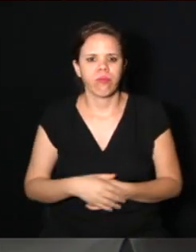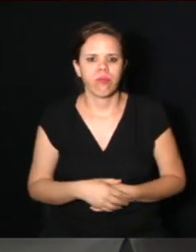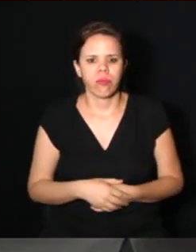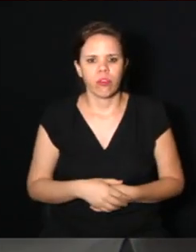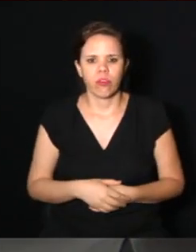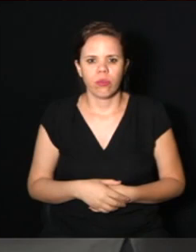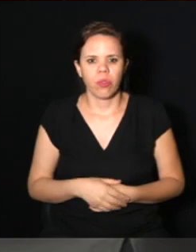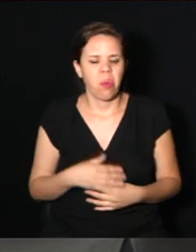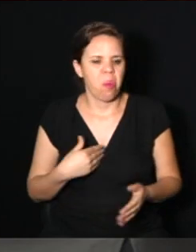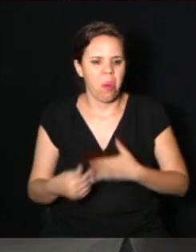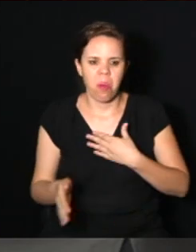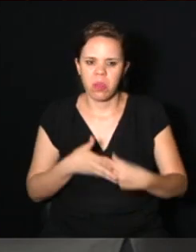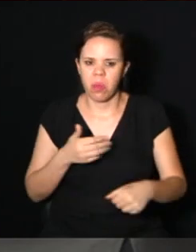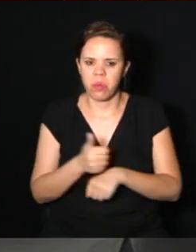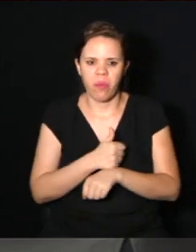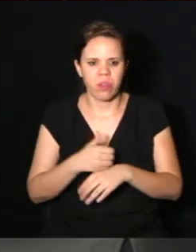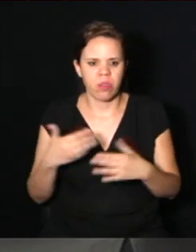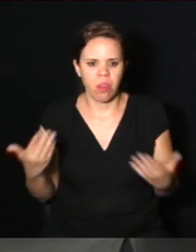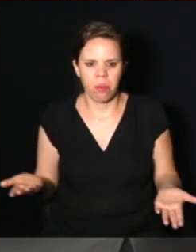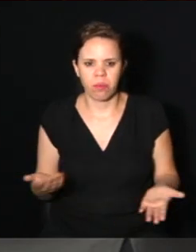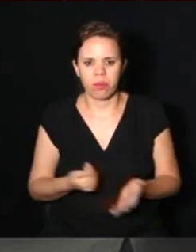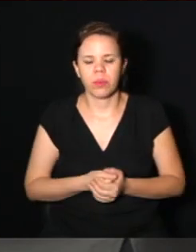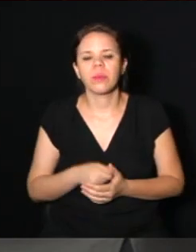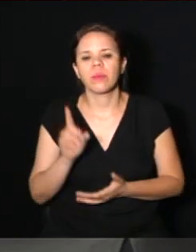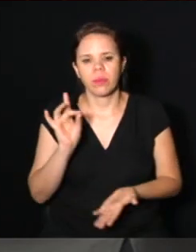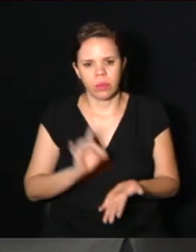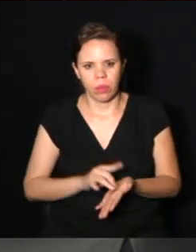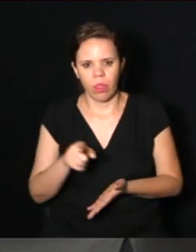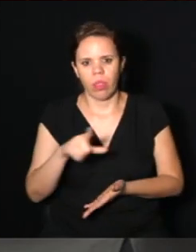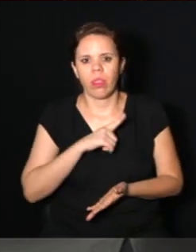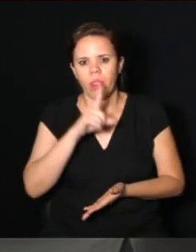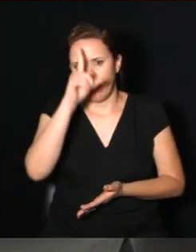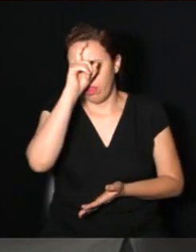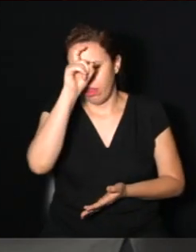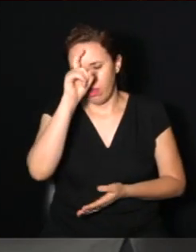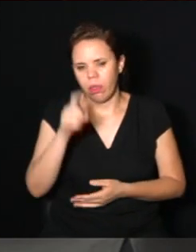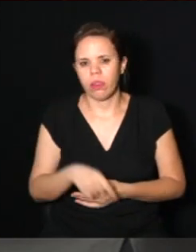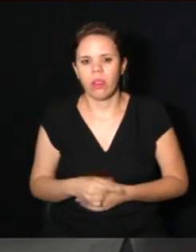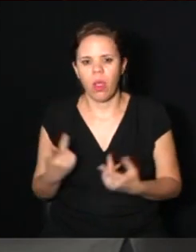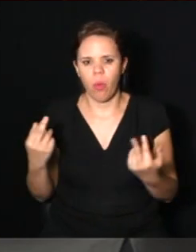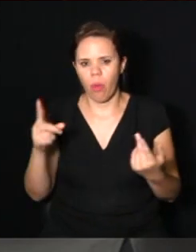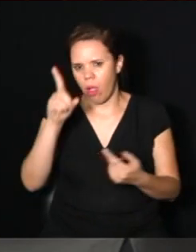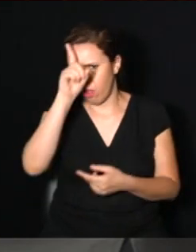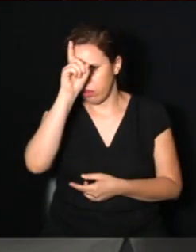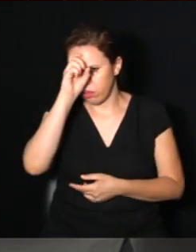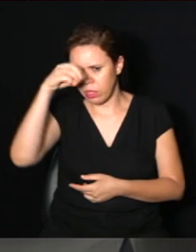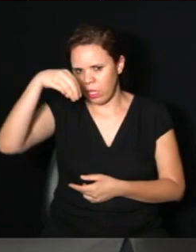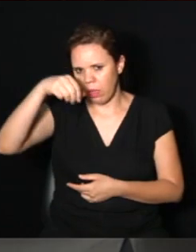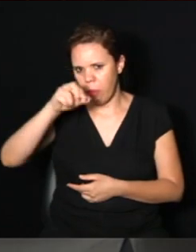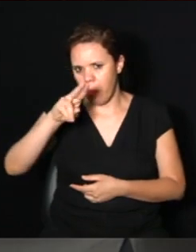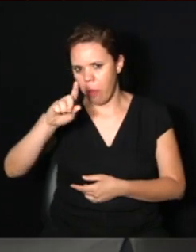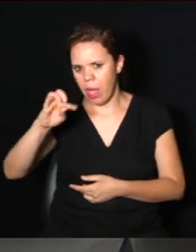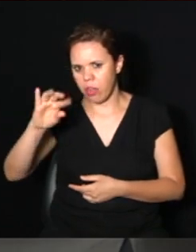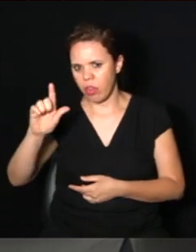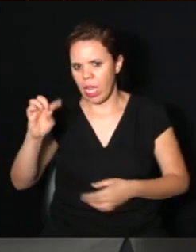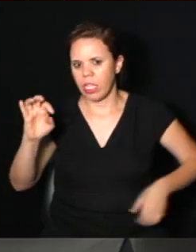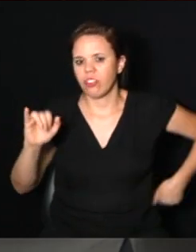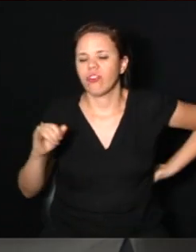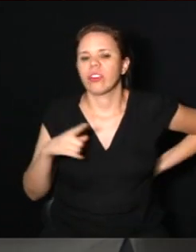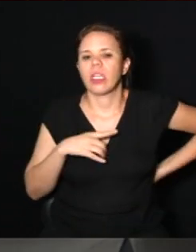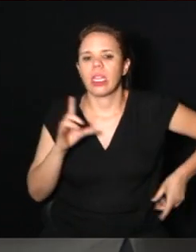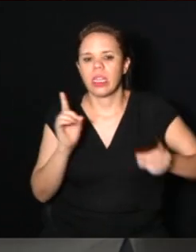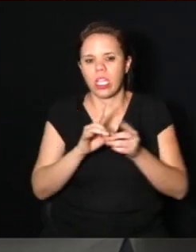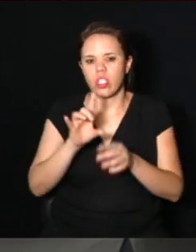a classe. E, realmente, você ter um hospital do porte do Mário Gatti, que atende não só a cidade